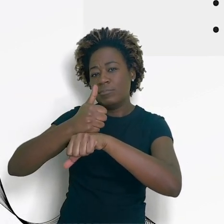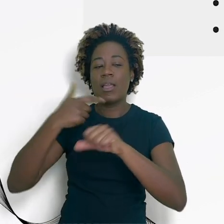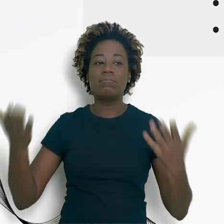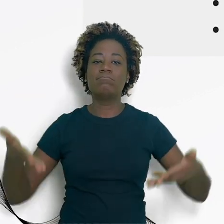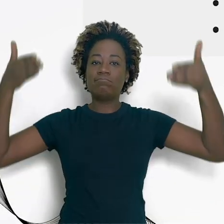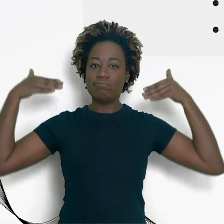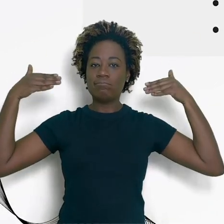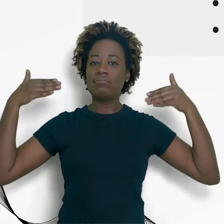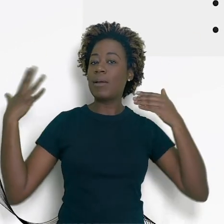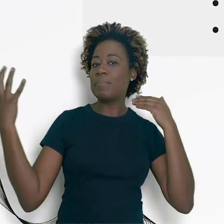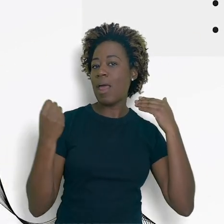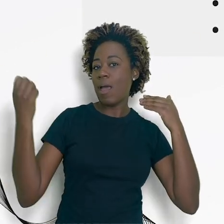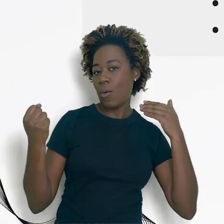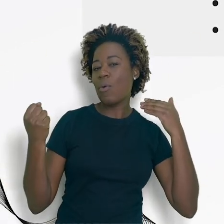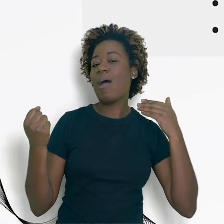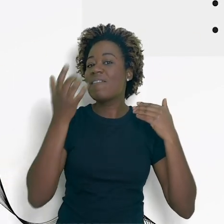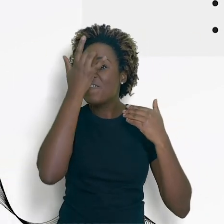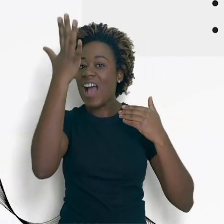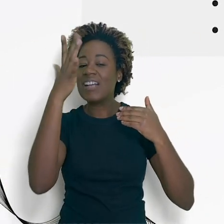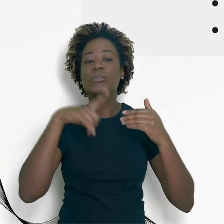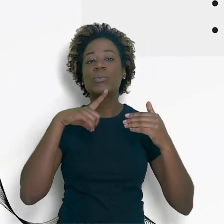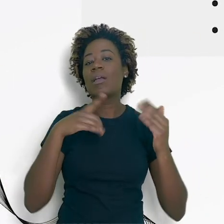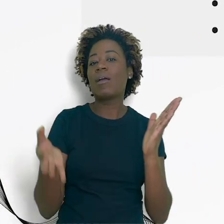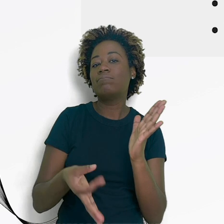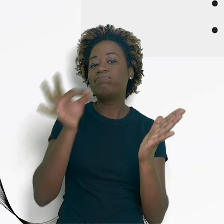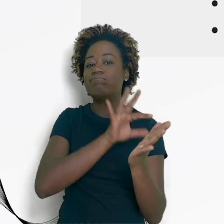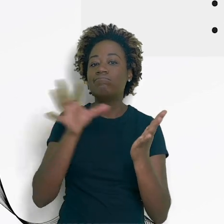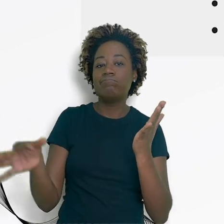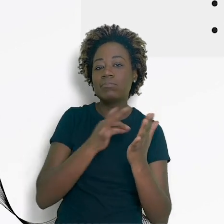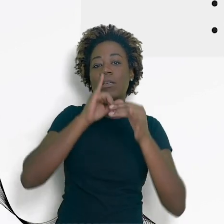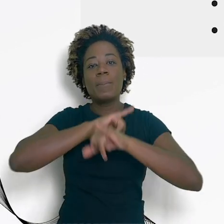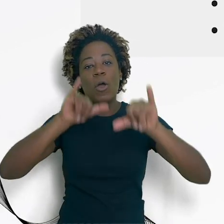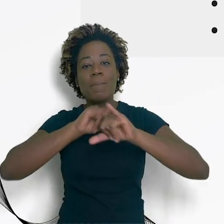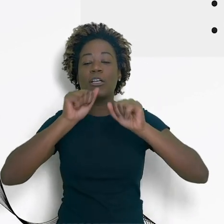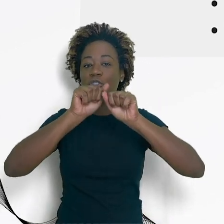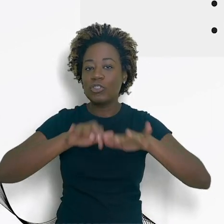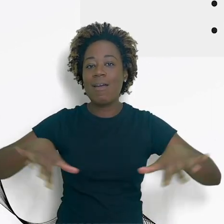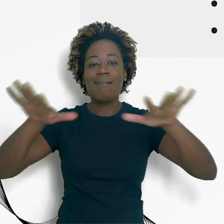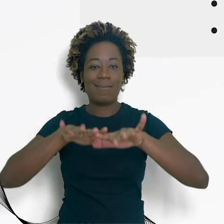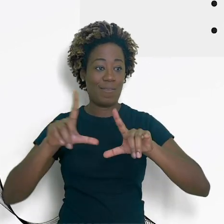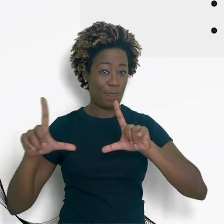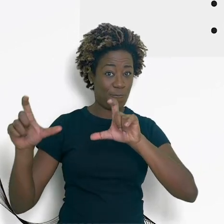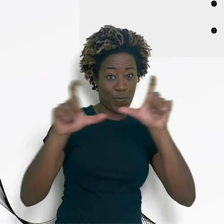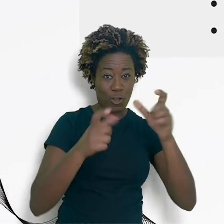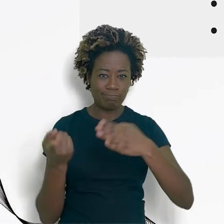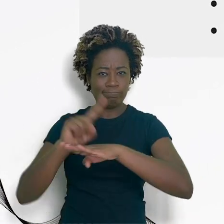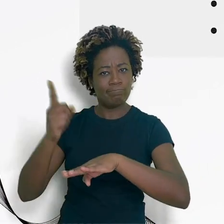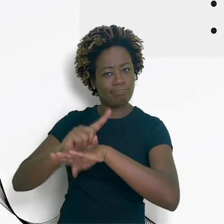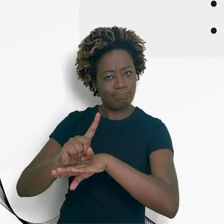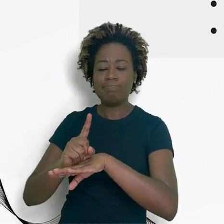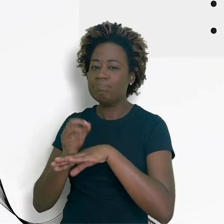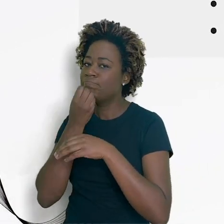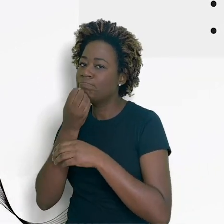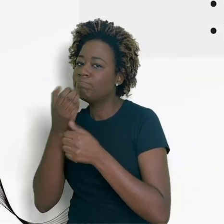com fundo branco. Vai te facilitar com que você saia nas revistas, em programações gerais. Fotos do espetáculo acontecendo são